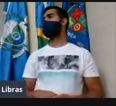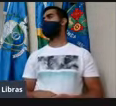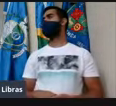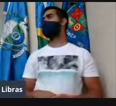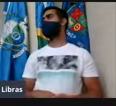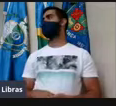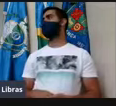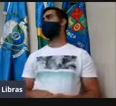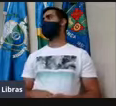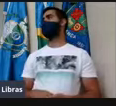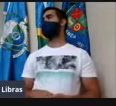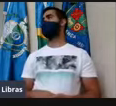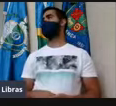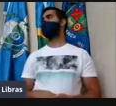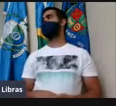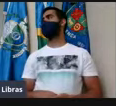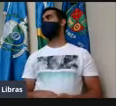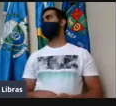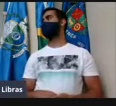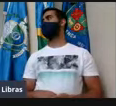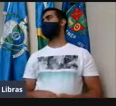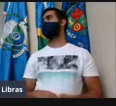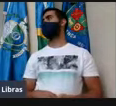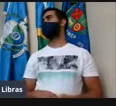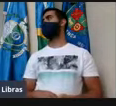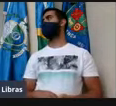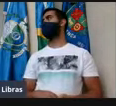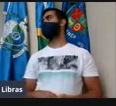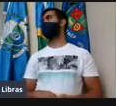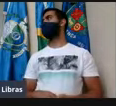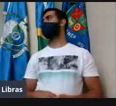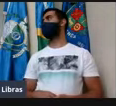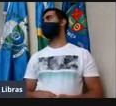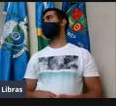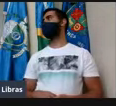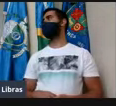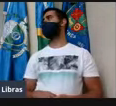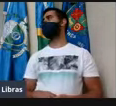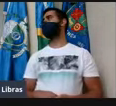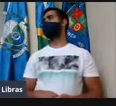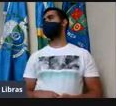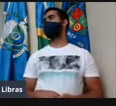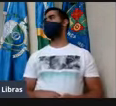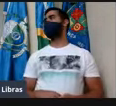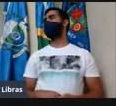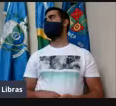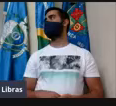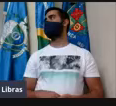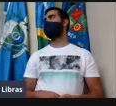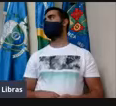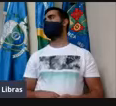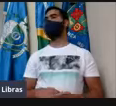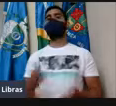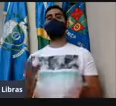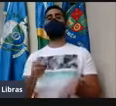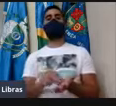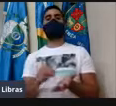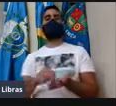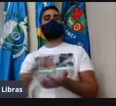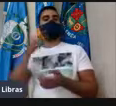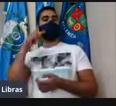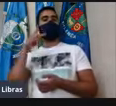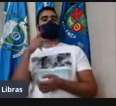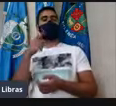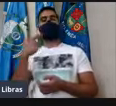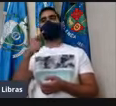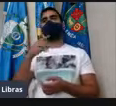vereador... Doutor Saulo, última chamada, aqueles que estão aqui. Então, na ausência desses vereadores,